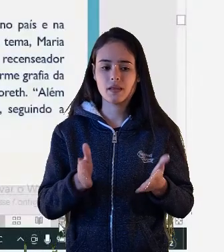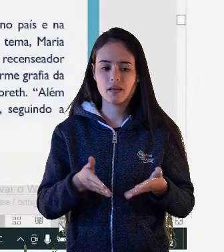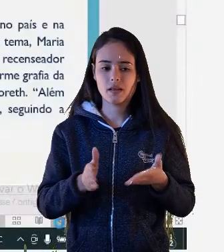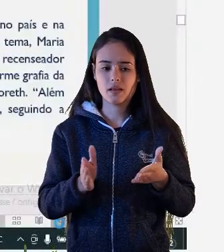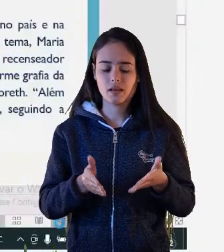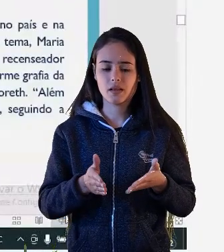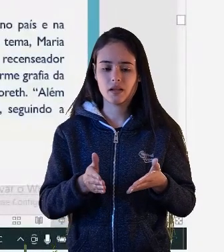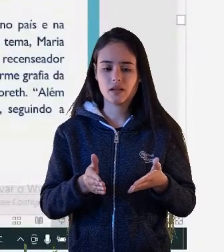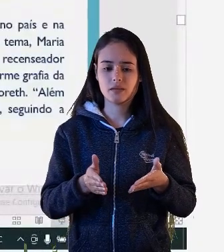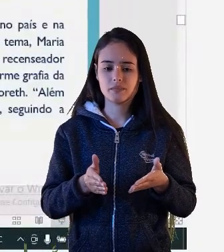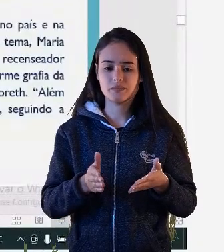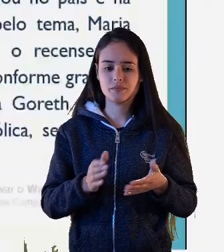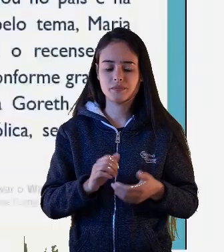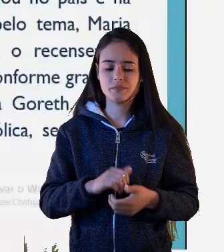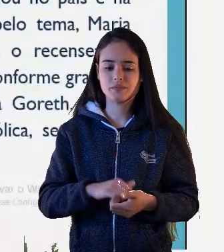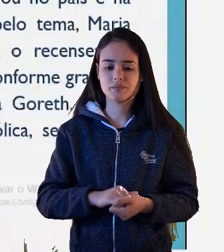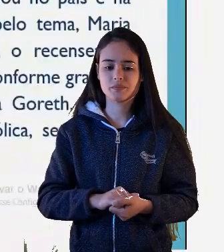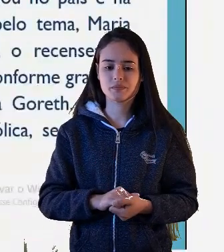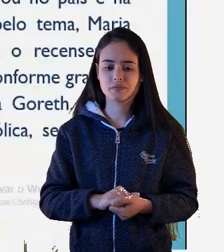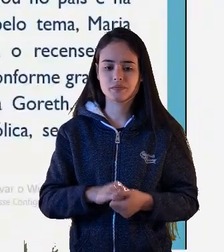os slides de novo.